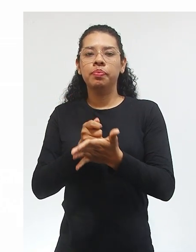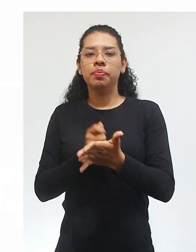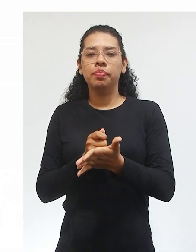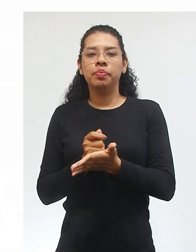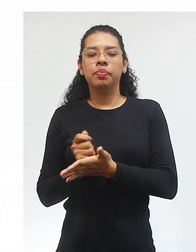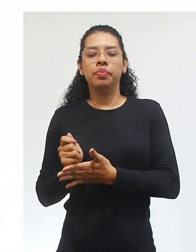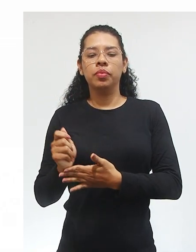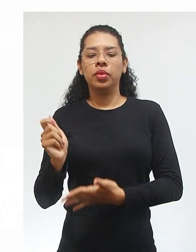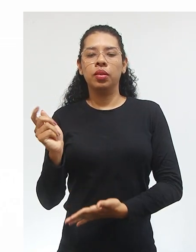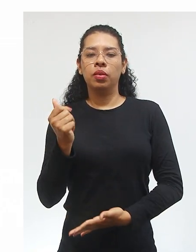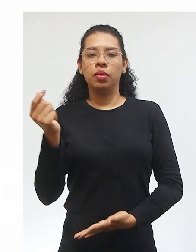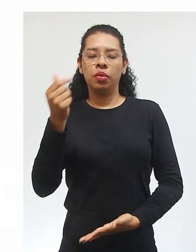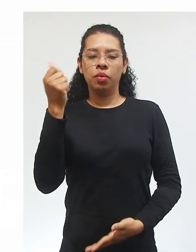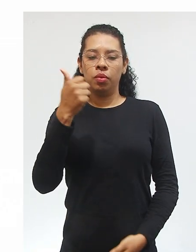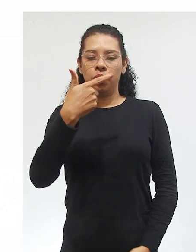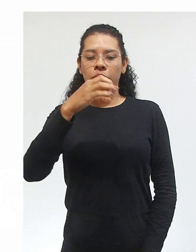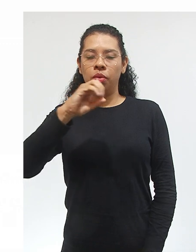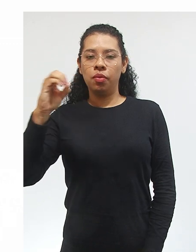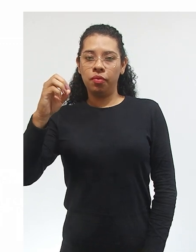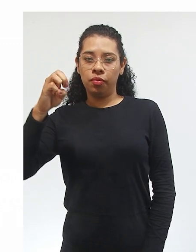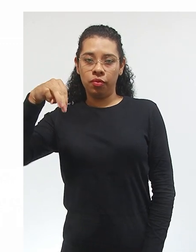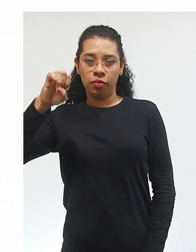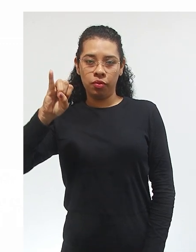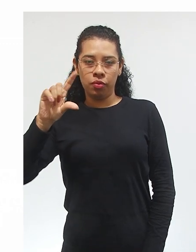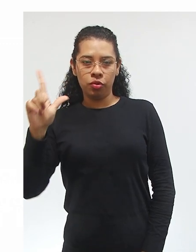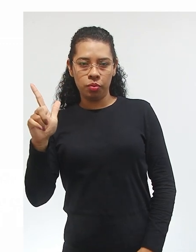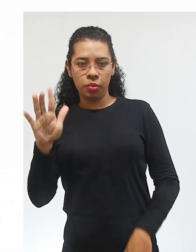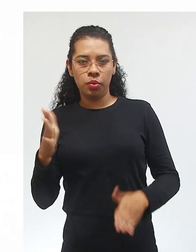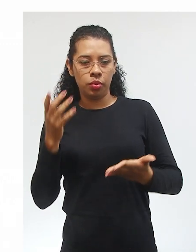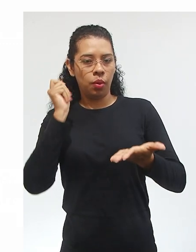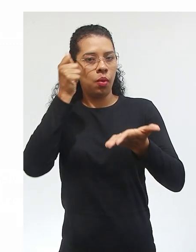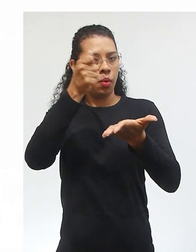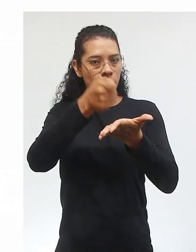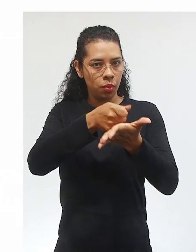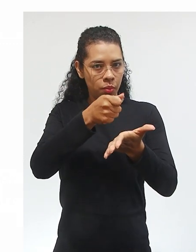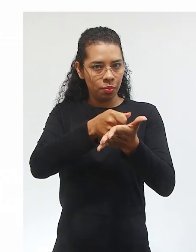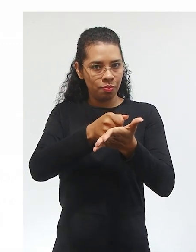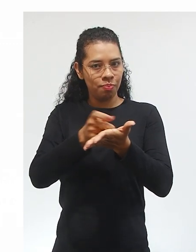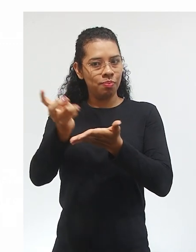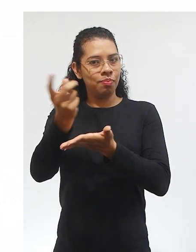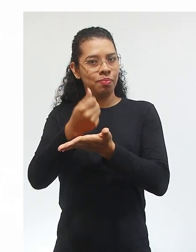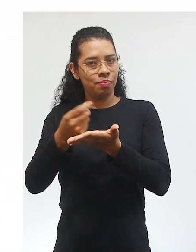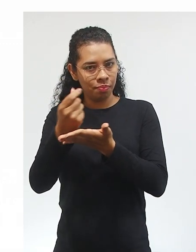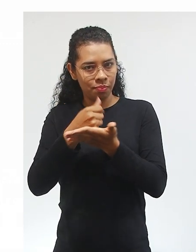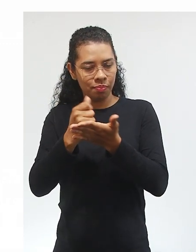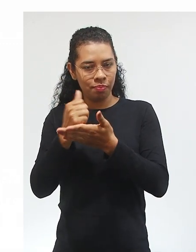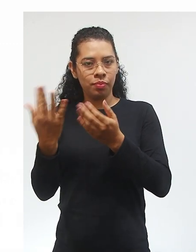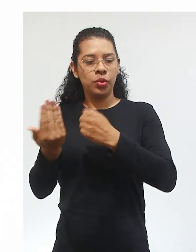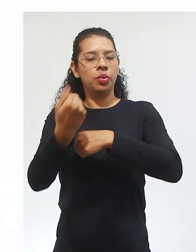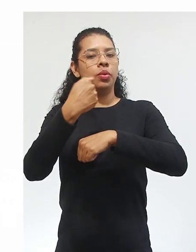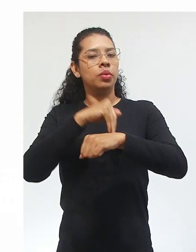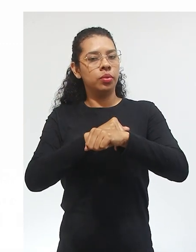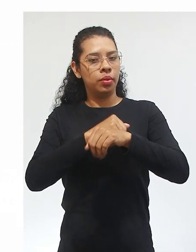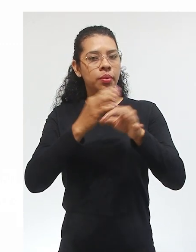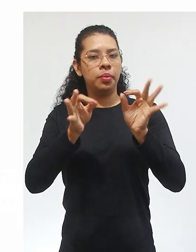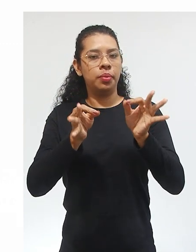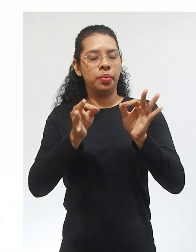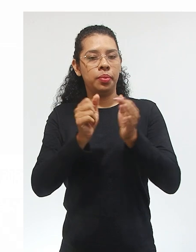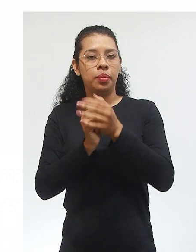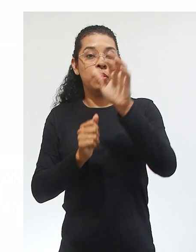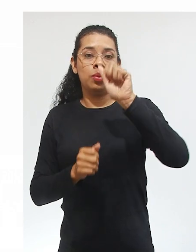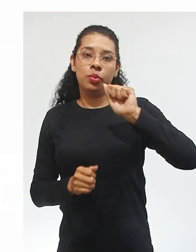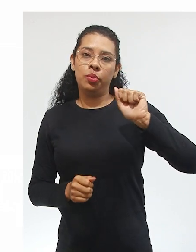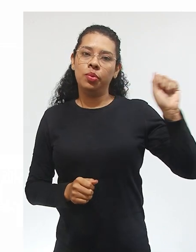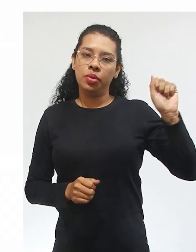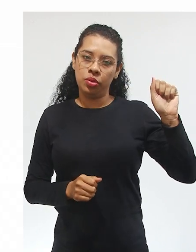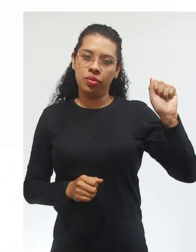se é compra, só para rememorar para vocês, se é compra, é uma entrada, se é compra de um veículo, é uma entrada no